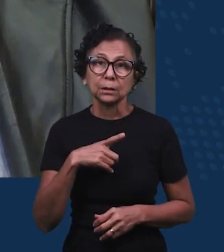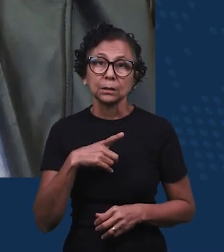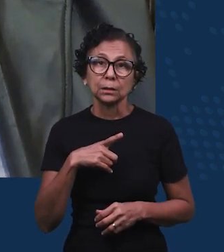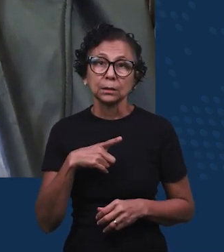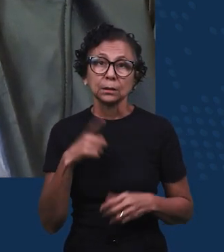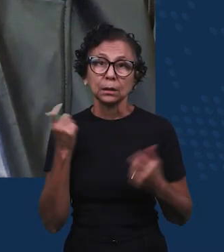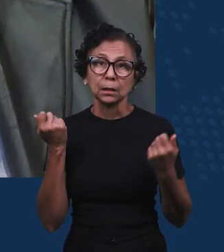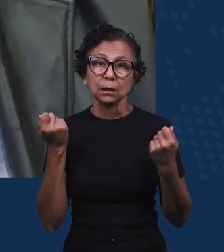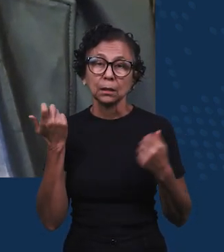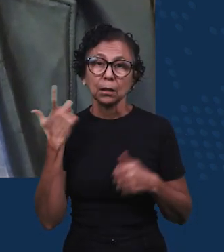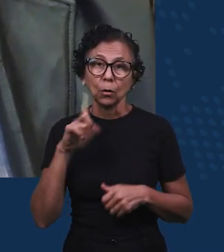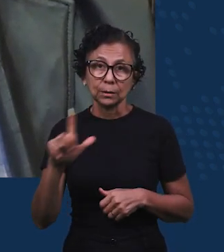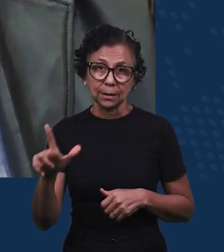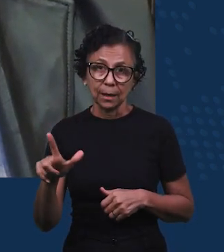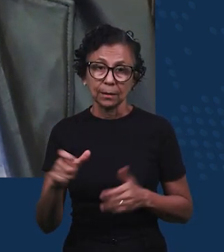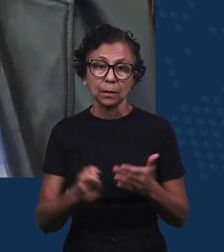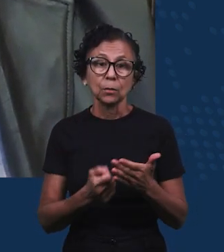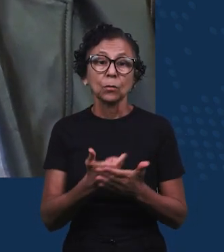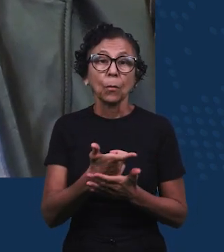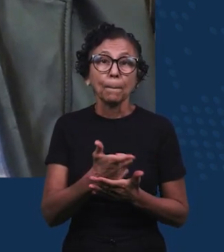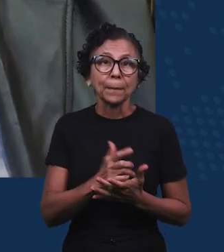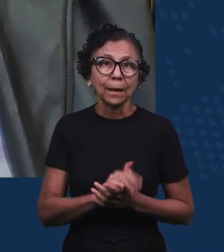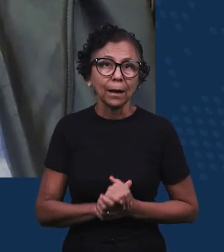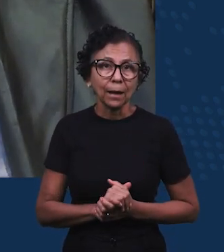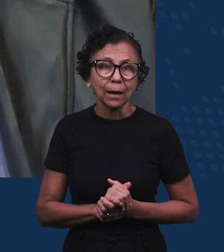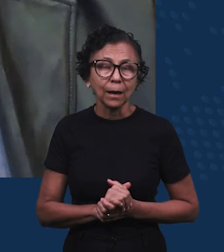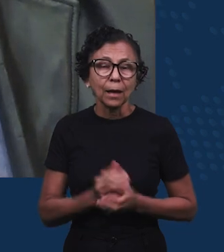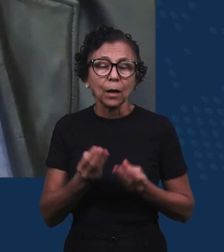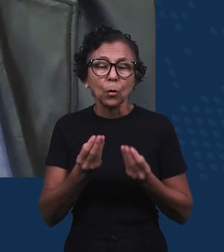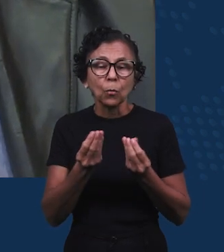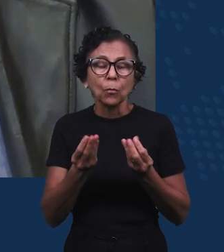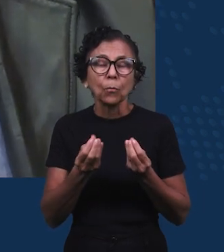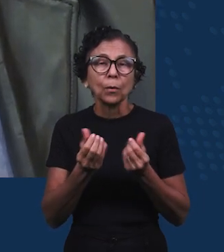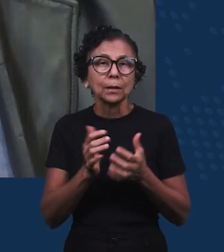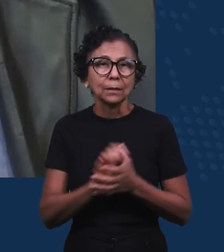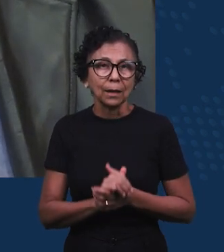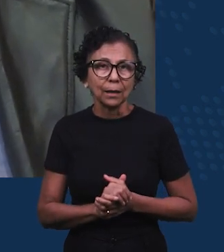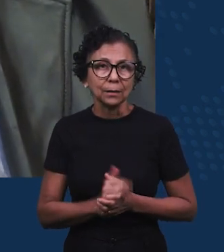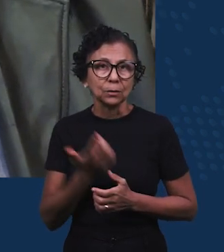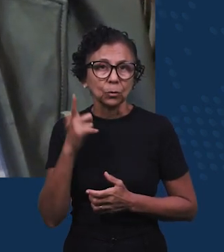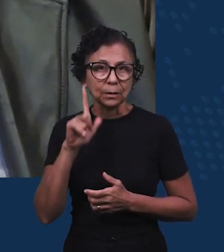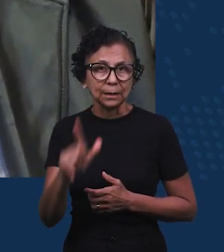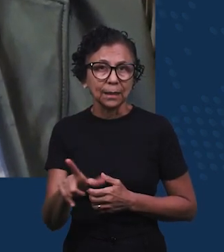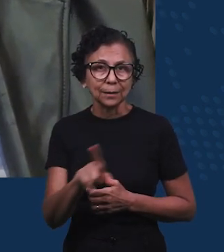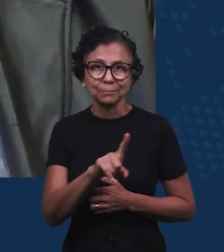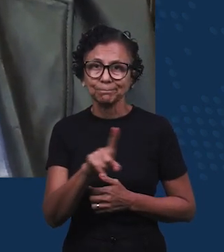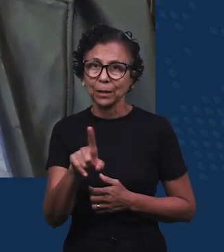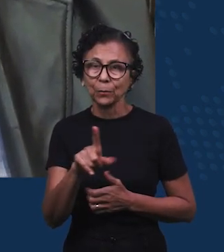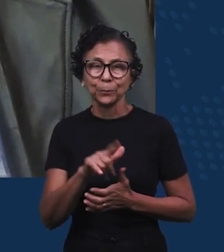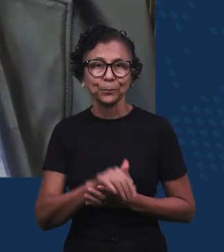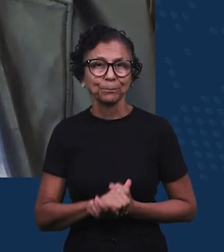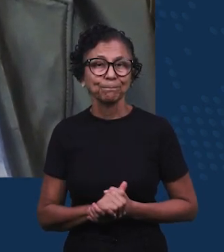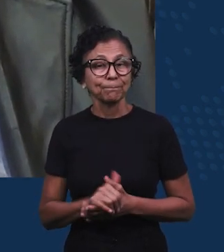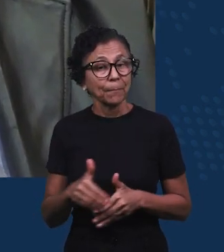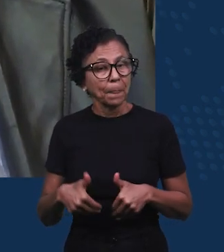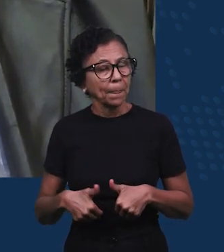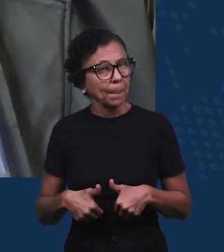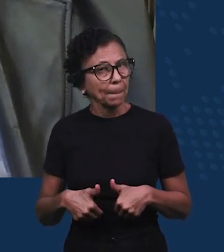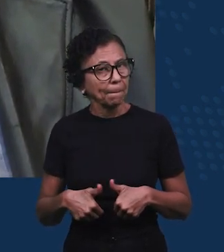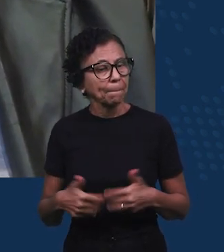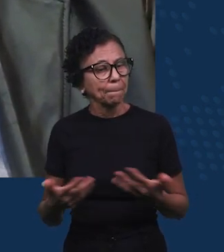não come em quantidade suficiente, ou não come em qualidade, com a qualidade que necessitam. Então a fome